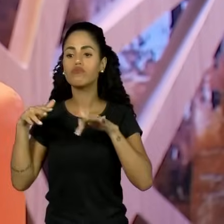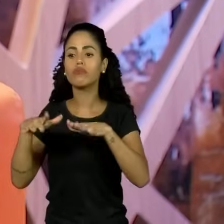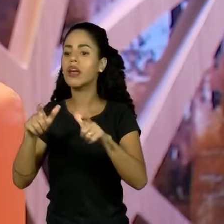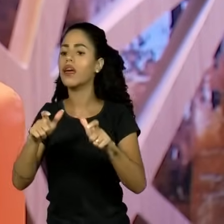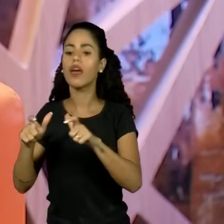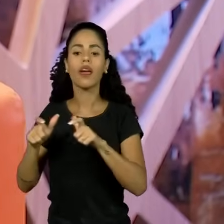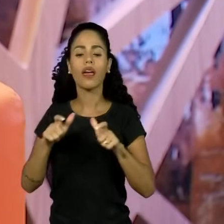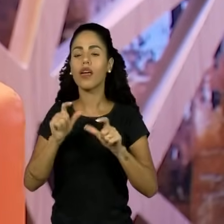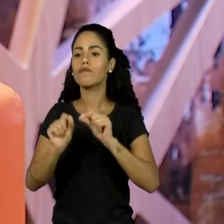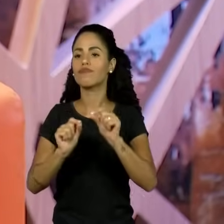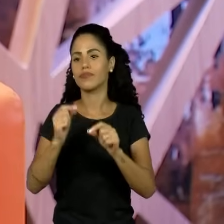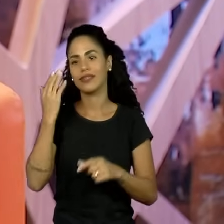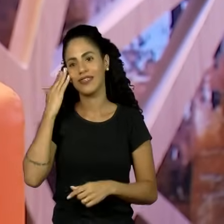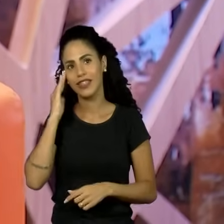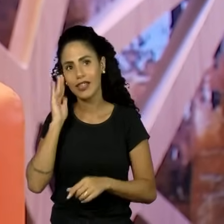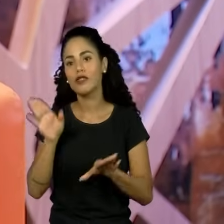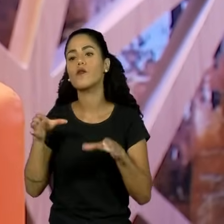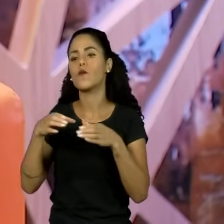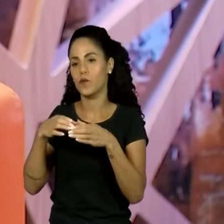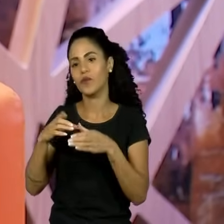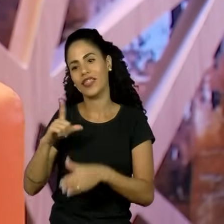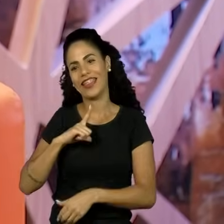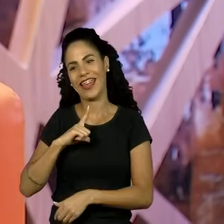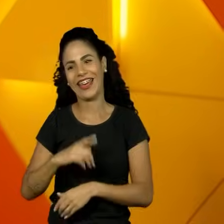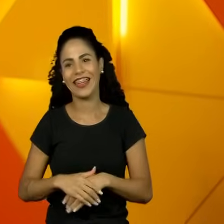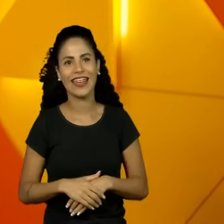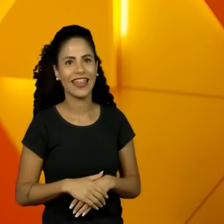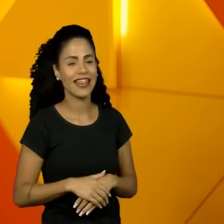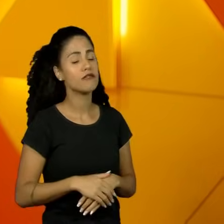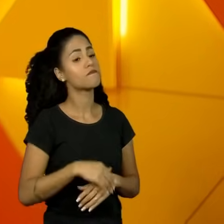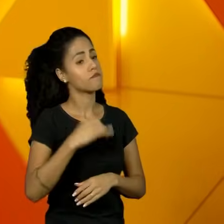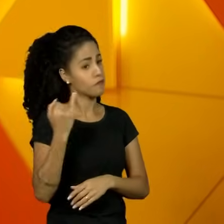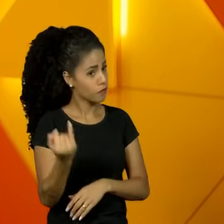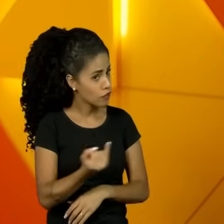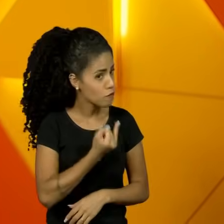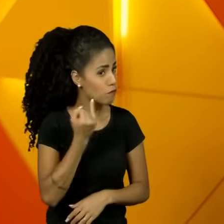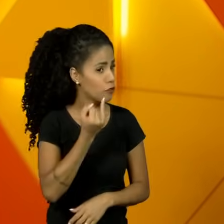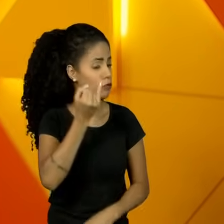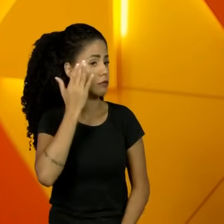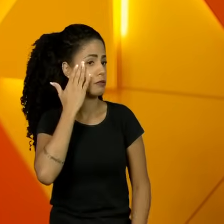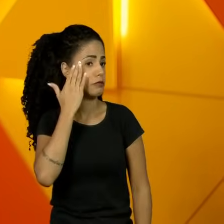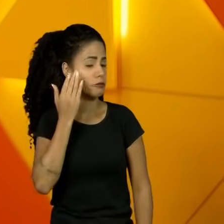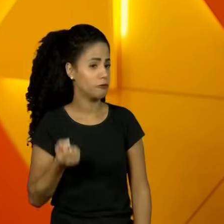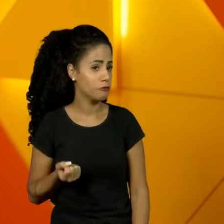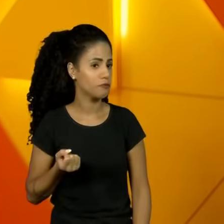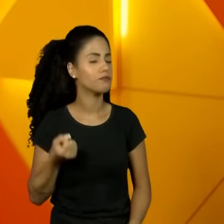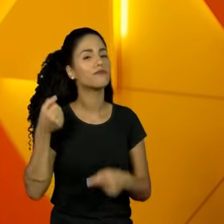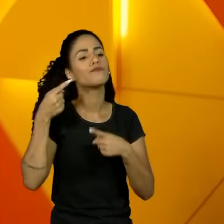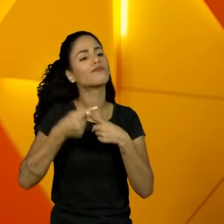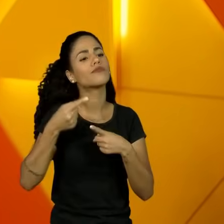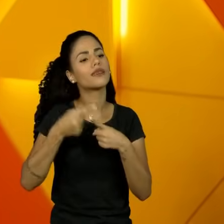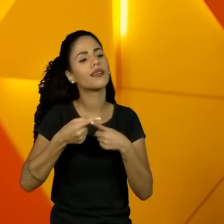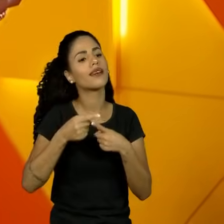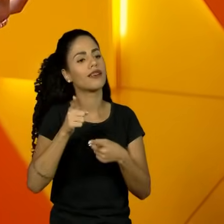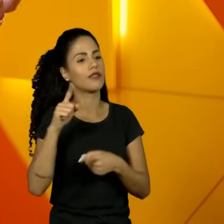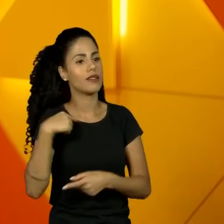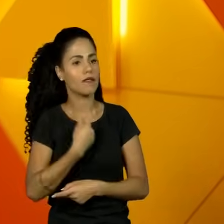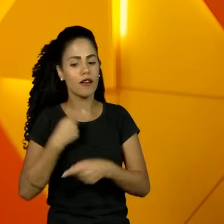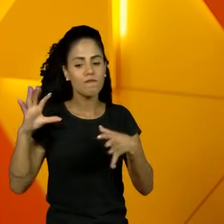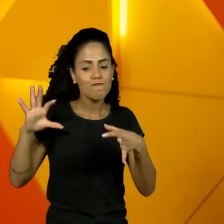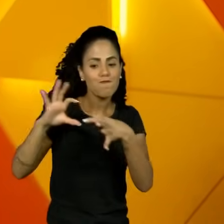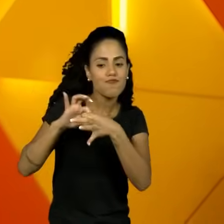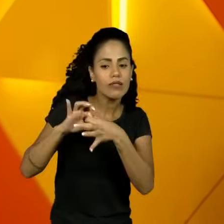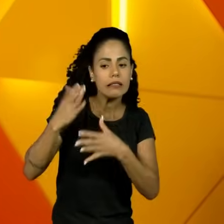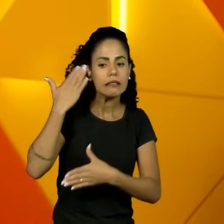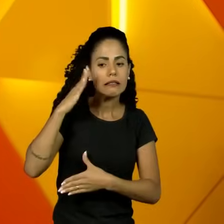por esses wakandenses streamers aí. E isso é muito importante, né? porque é o se conectar,